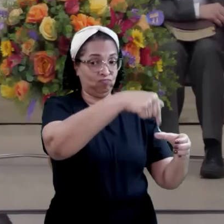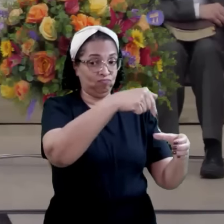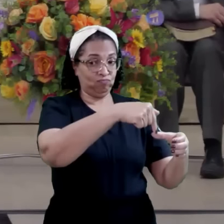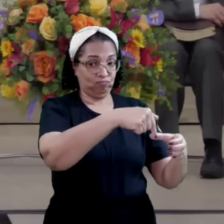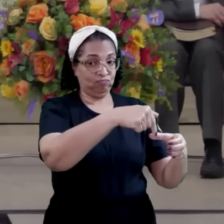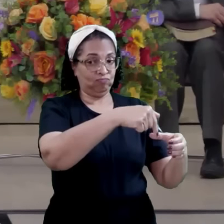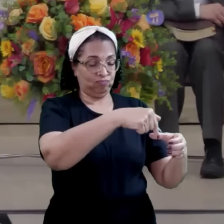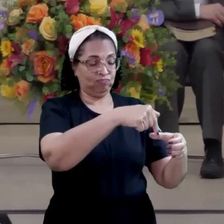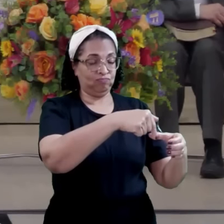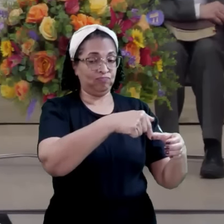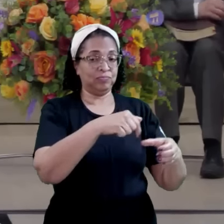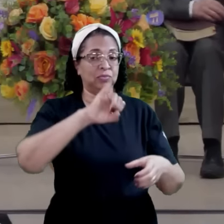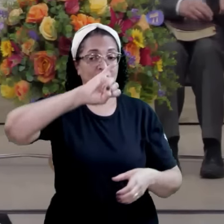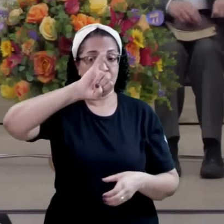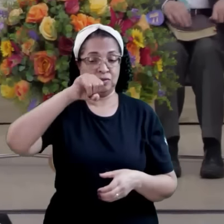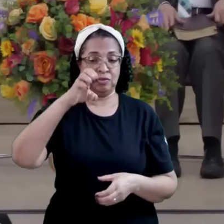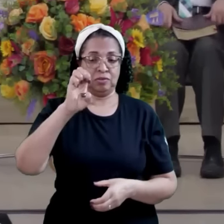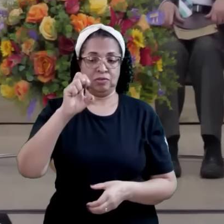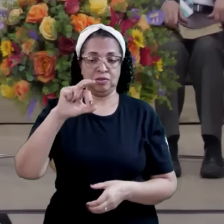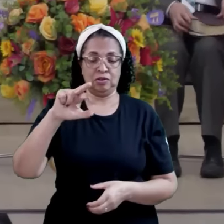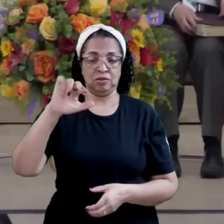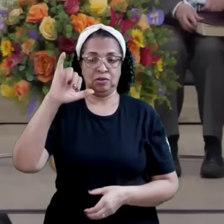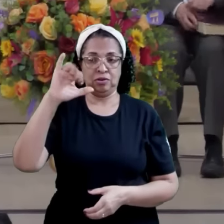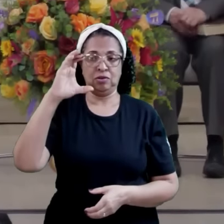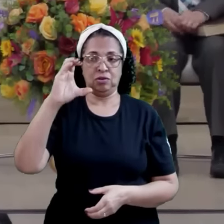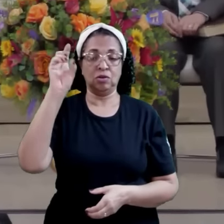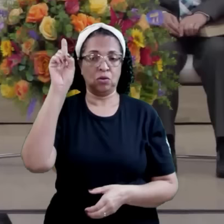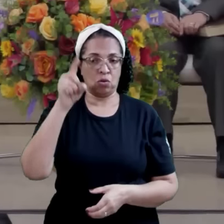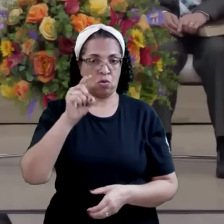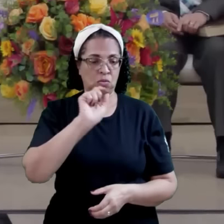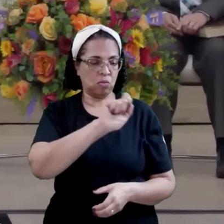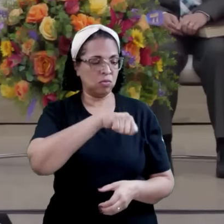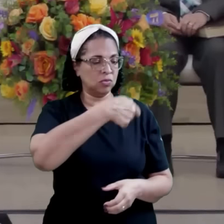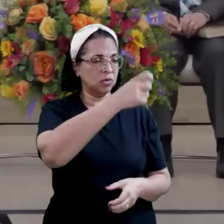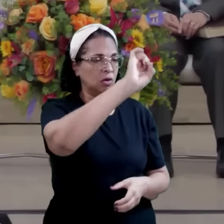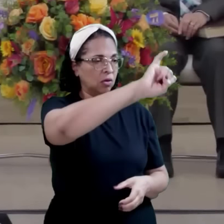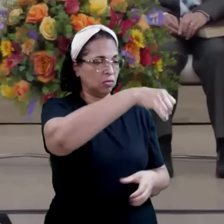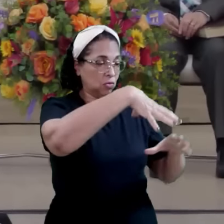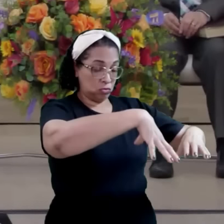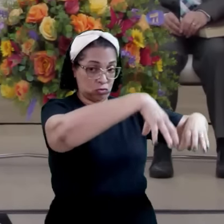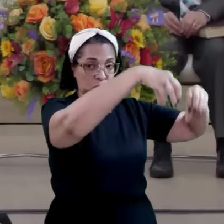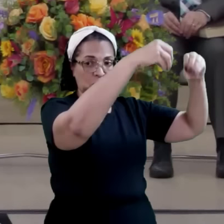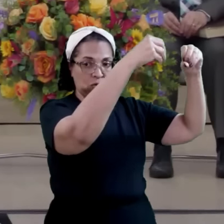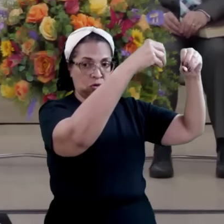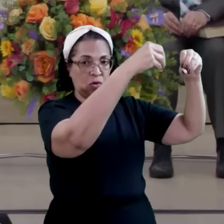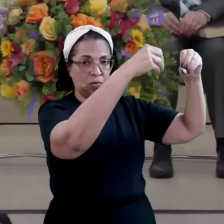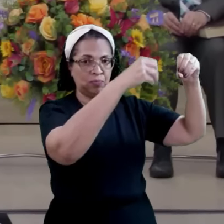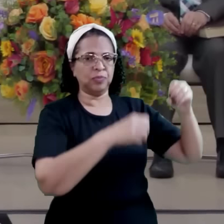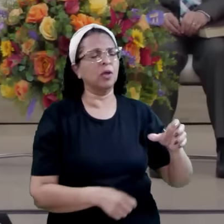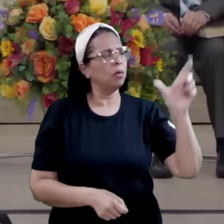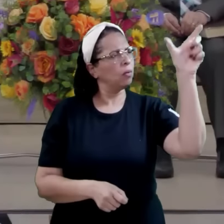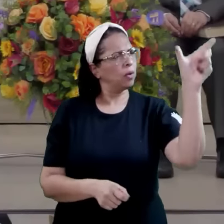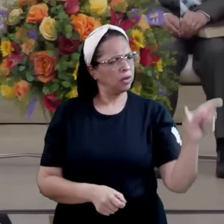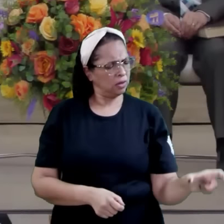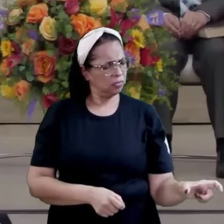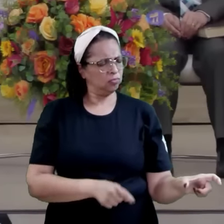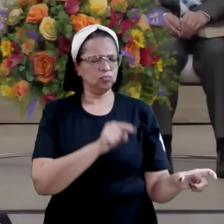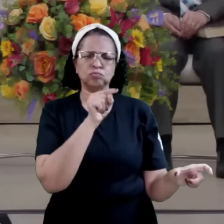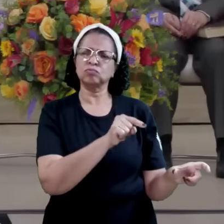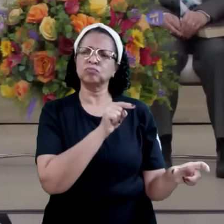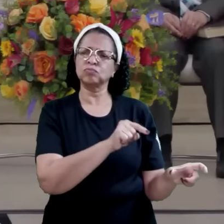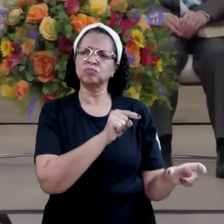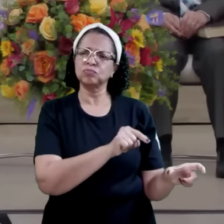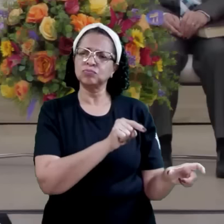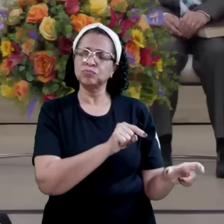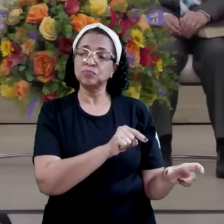Jericó são dois personagens diferentes Zaqueu e o mendingo Zaqueu e o Bartimeu mas na